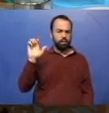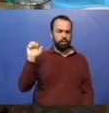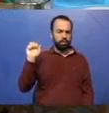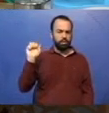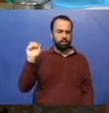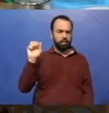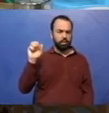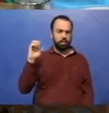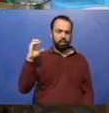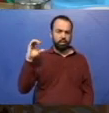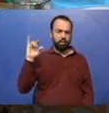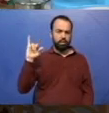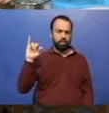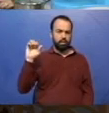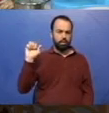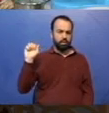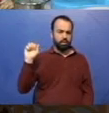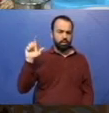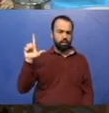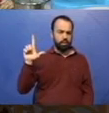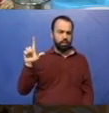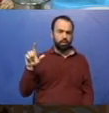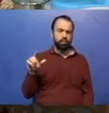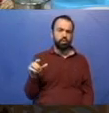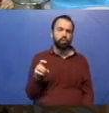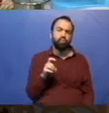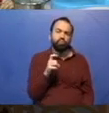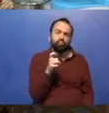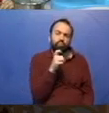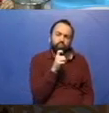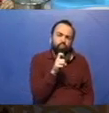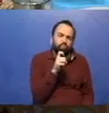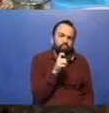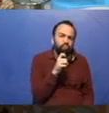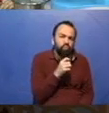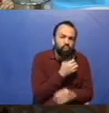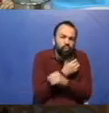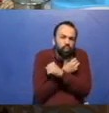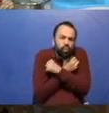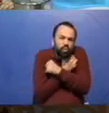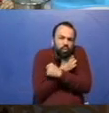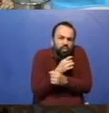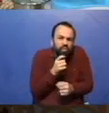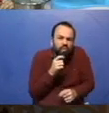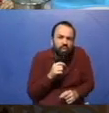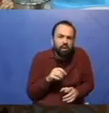diminuiu muito e deixando parte do planeta coberta de gelo.